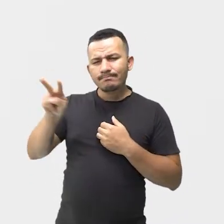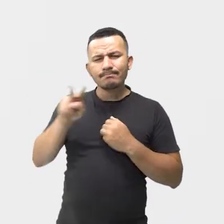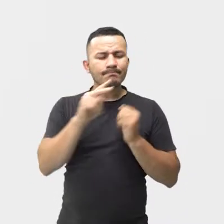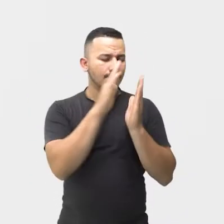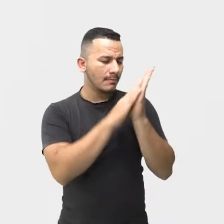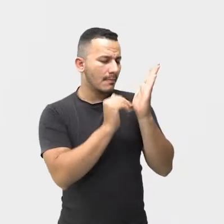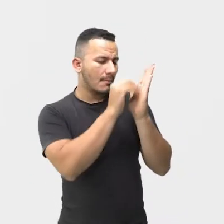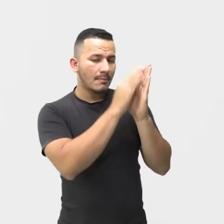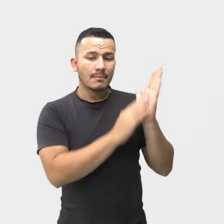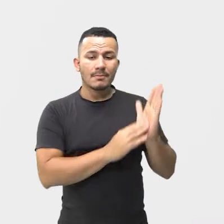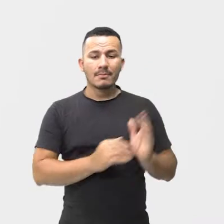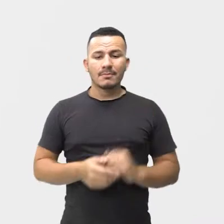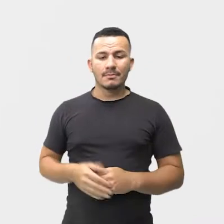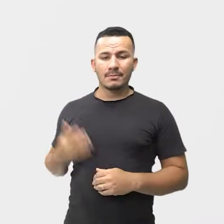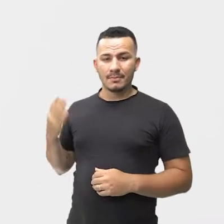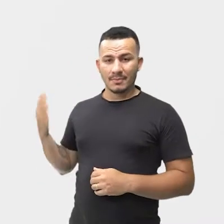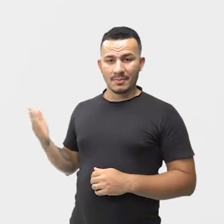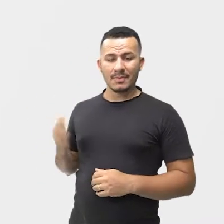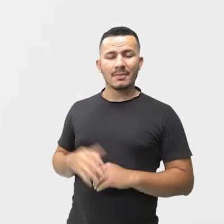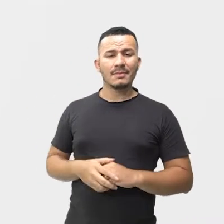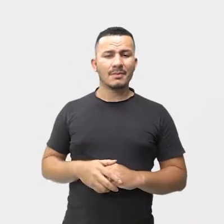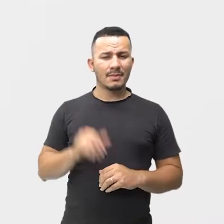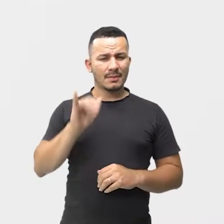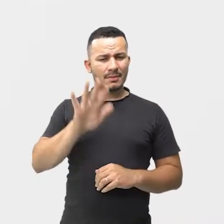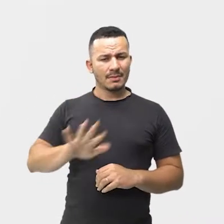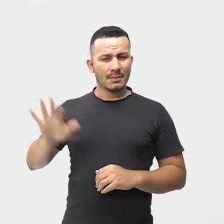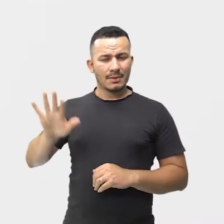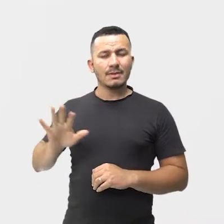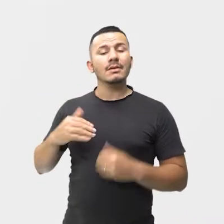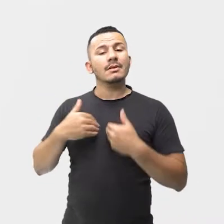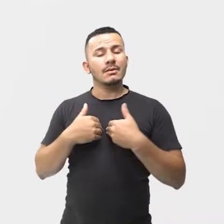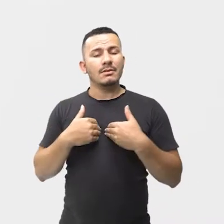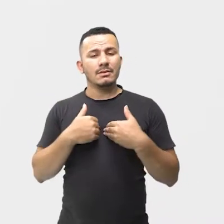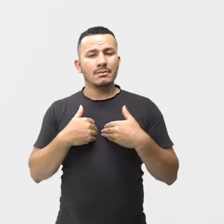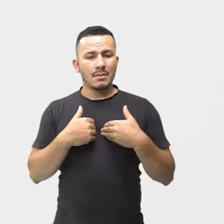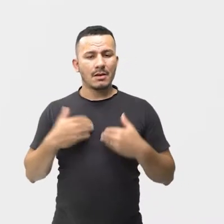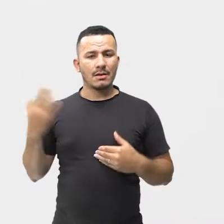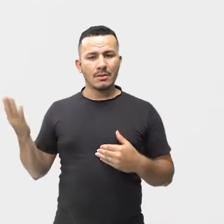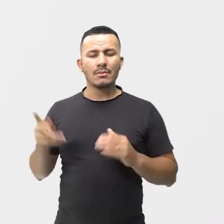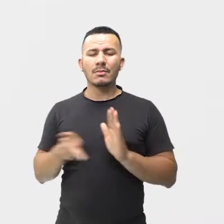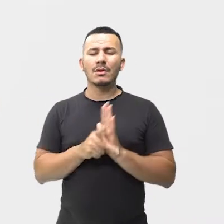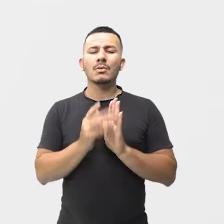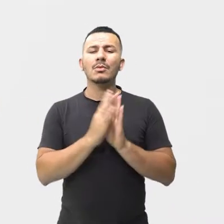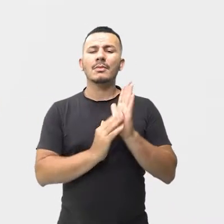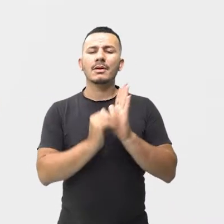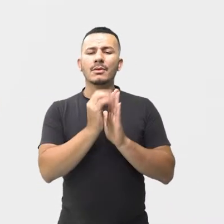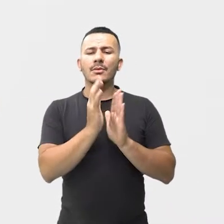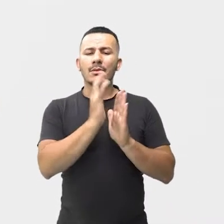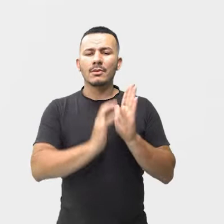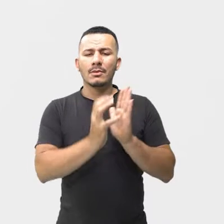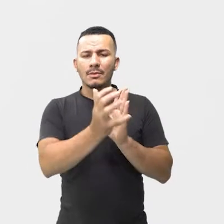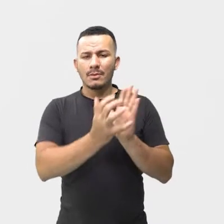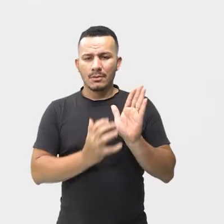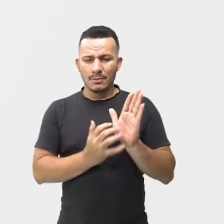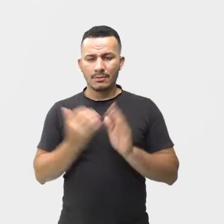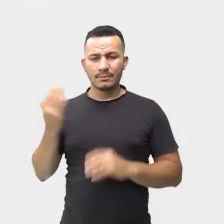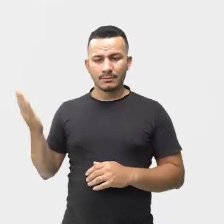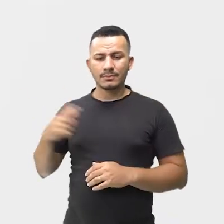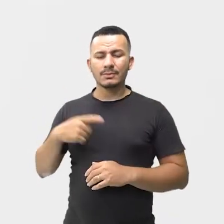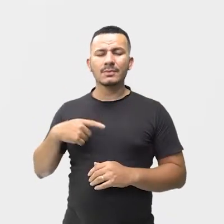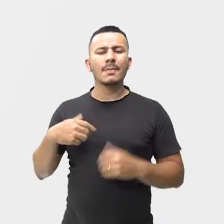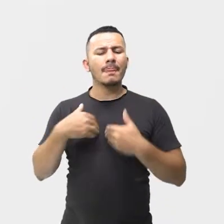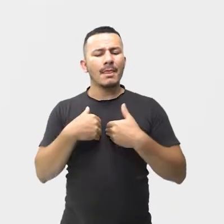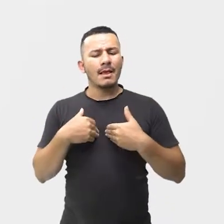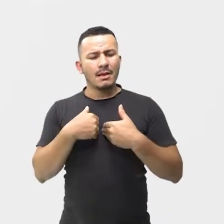uma vez para vocês a imagem aí da obra de arte, né, da pintura rupestre, olha só. Vários